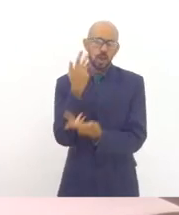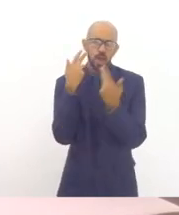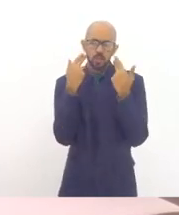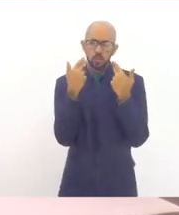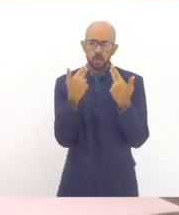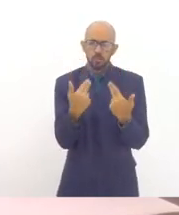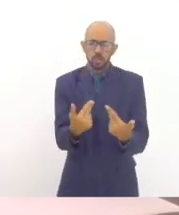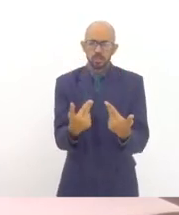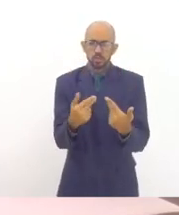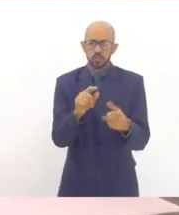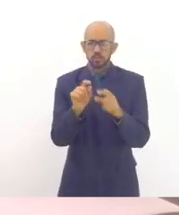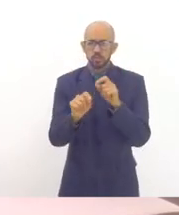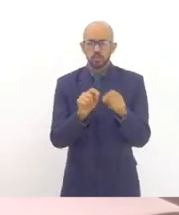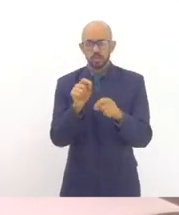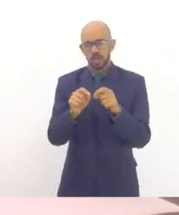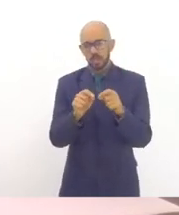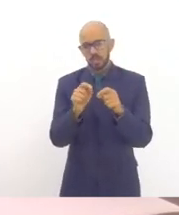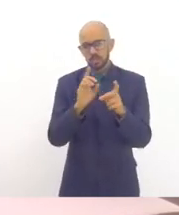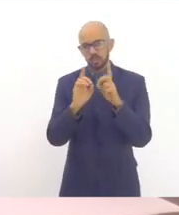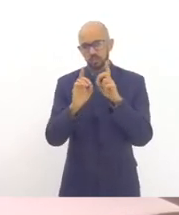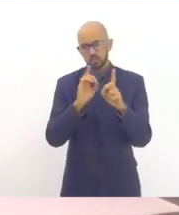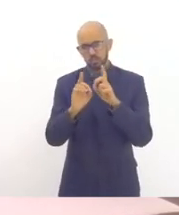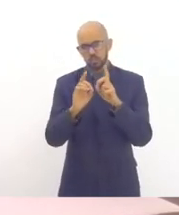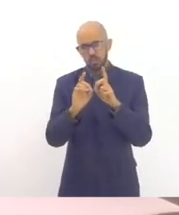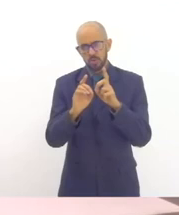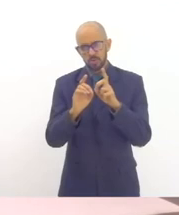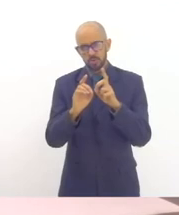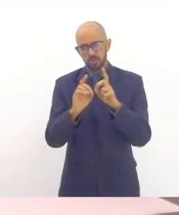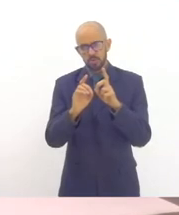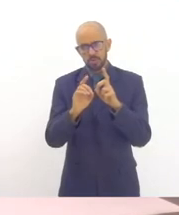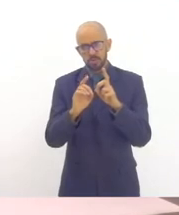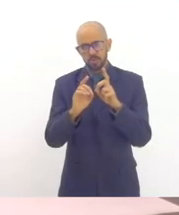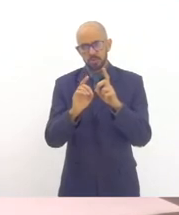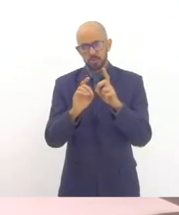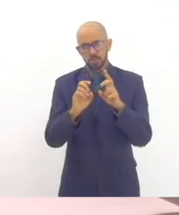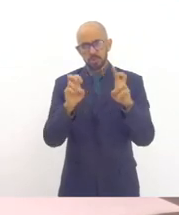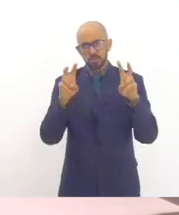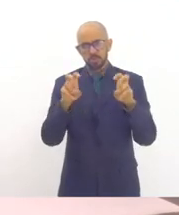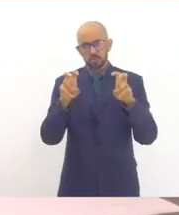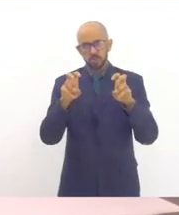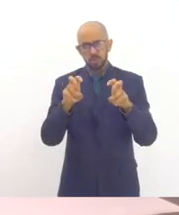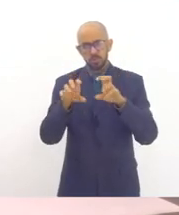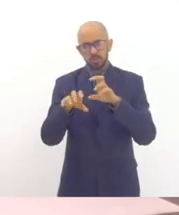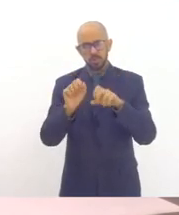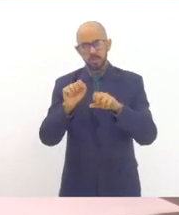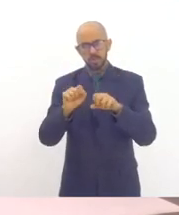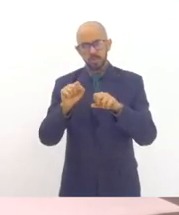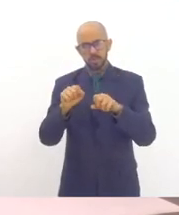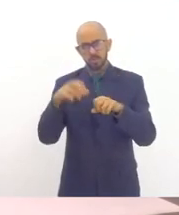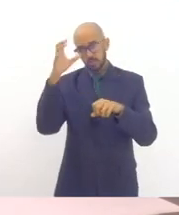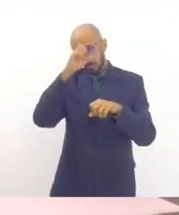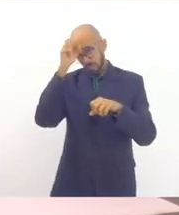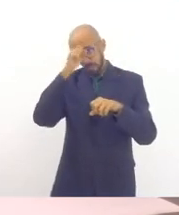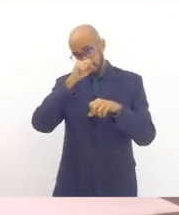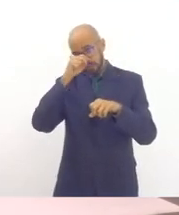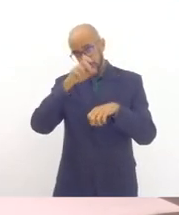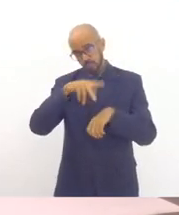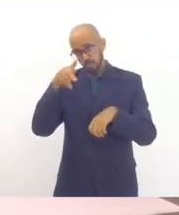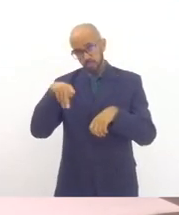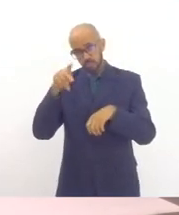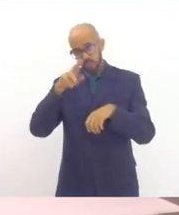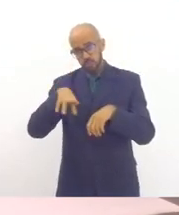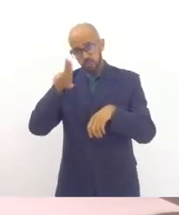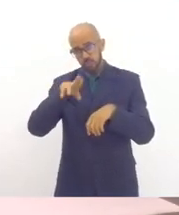levando a discussões sobre tudo com relação à formação docente, ao uso de tecnologias e às